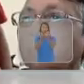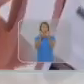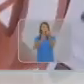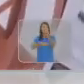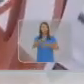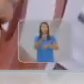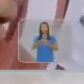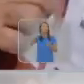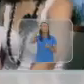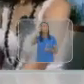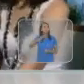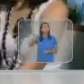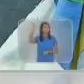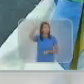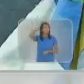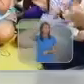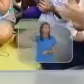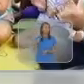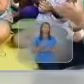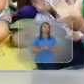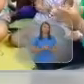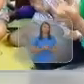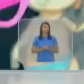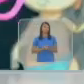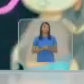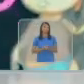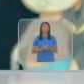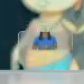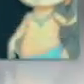sociais, econômicos e culturais do Pará.